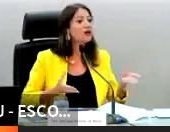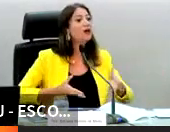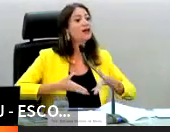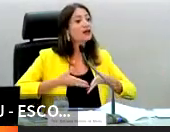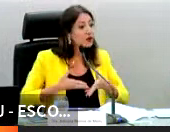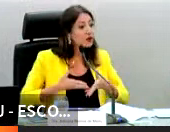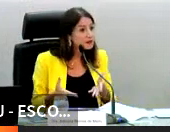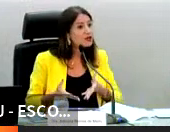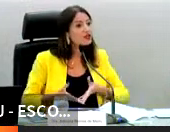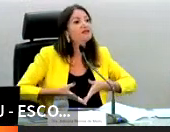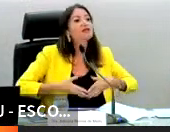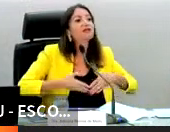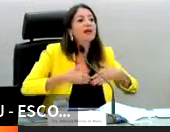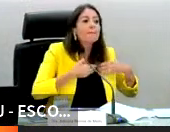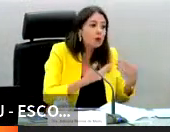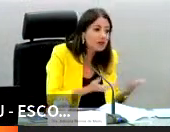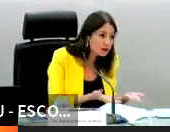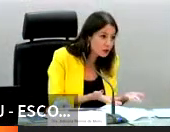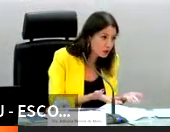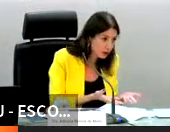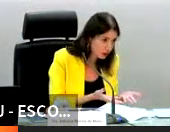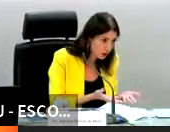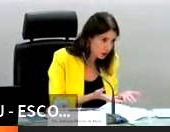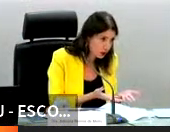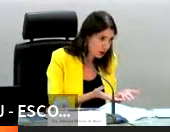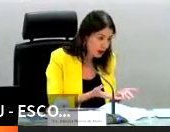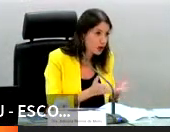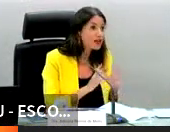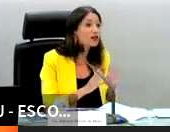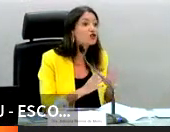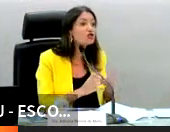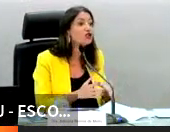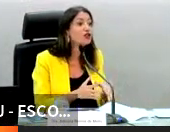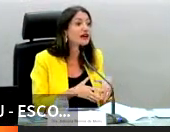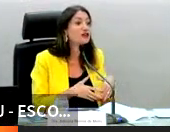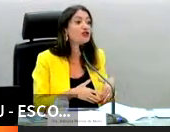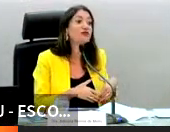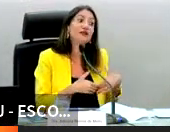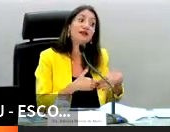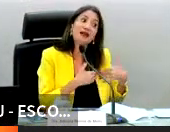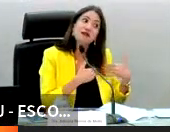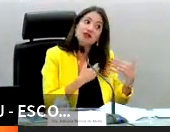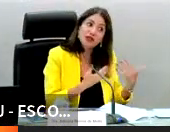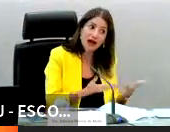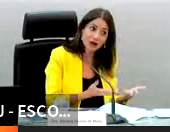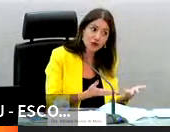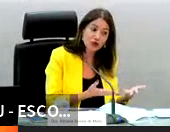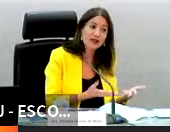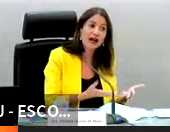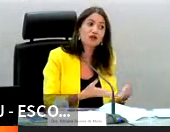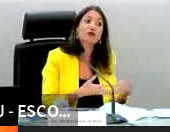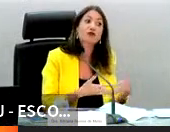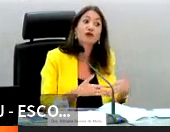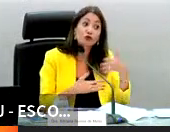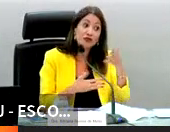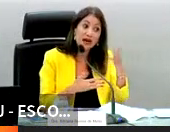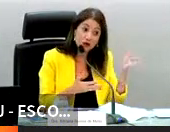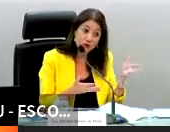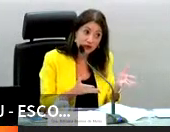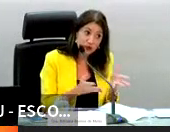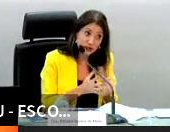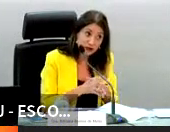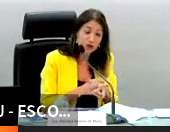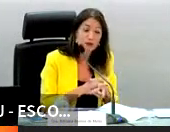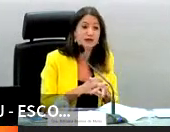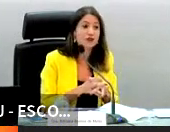realidade, e a nossa pesquisa se debruça sobre isso. A justificativa desses dados, dados que foram estudados